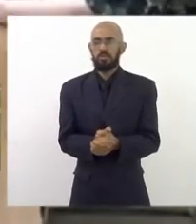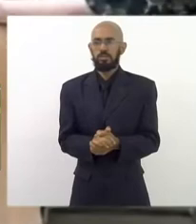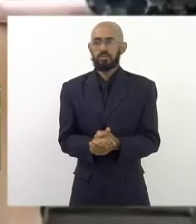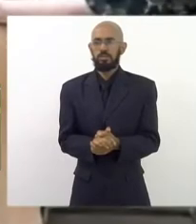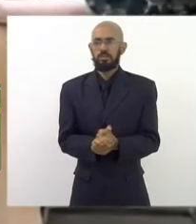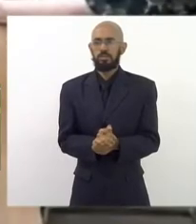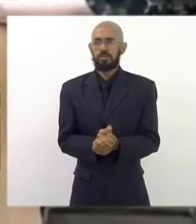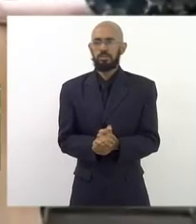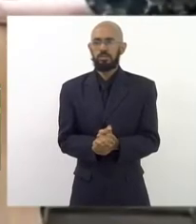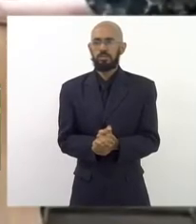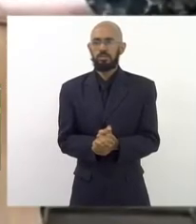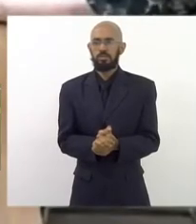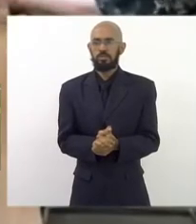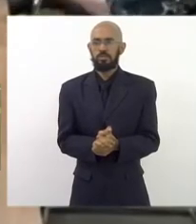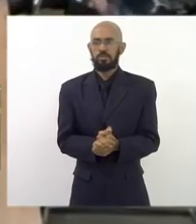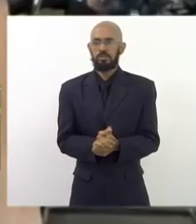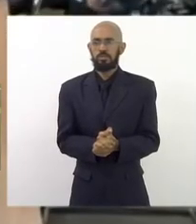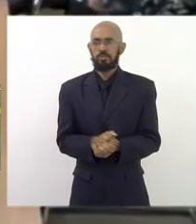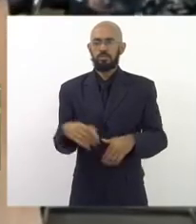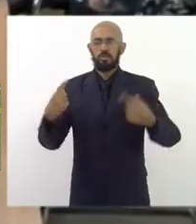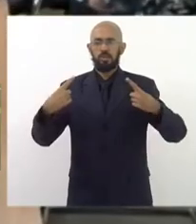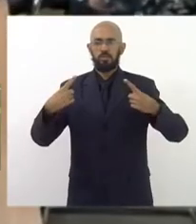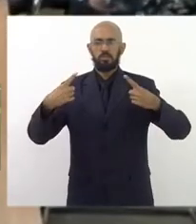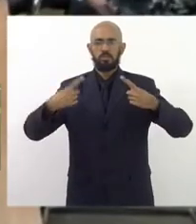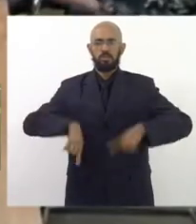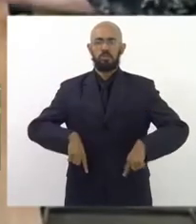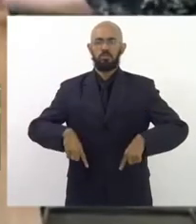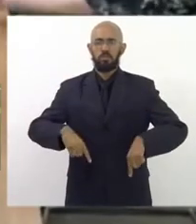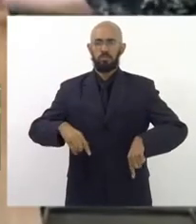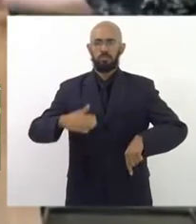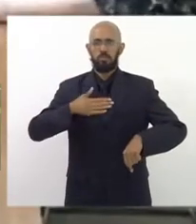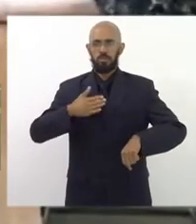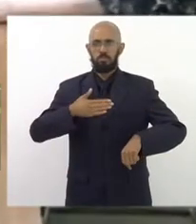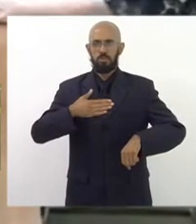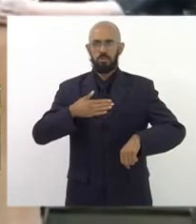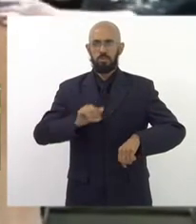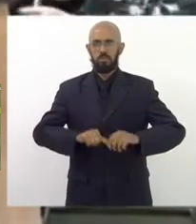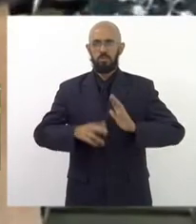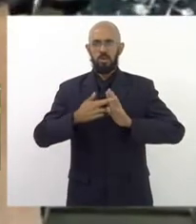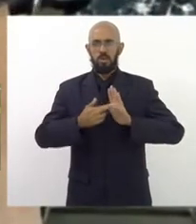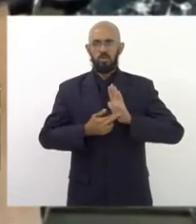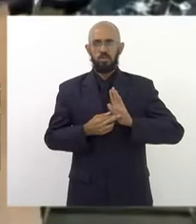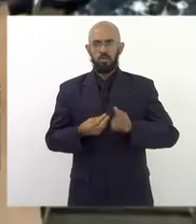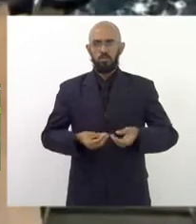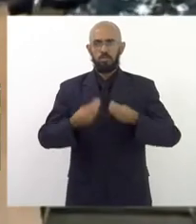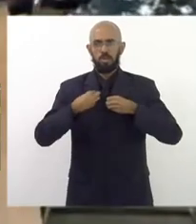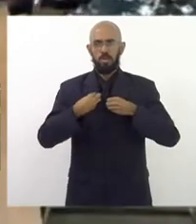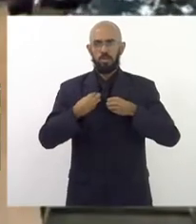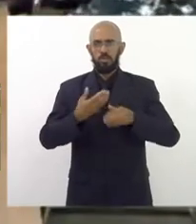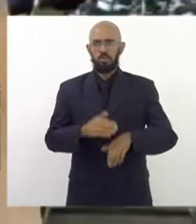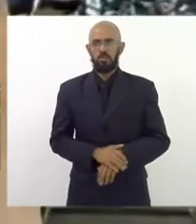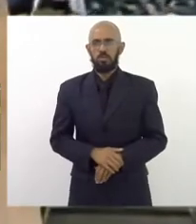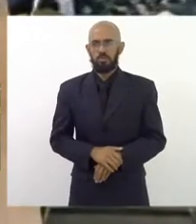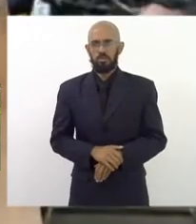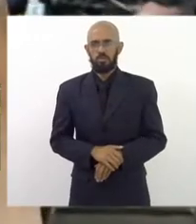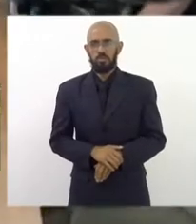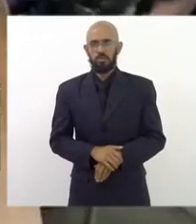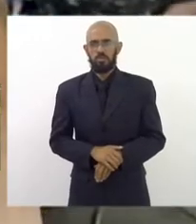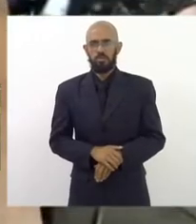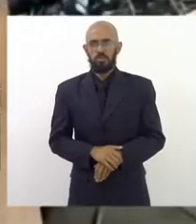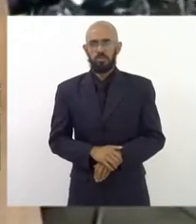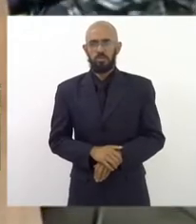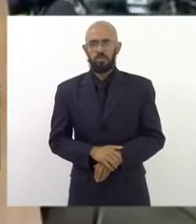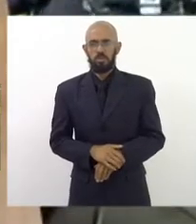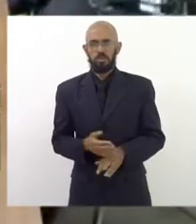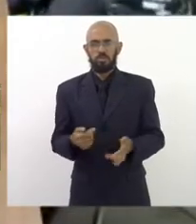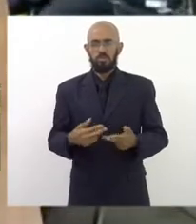me deu um novo desafio. Eu acho que boa parte do que nós tínhamos para